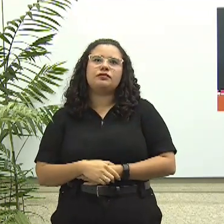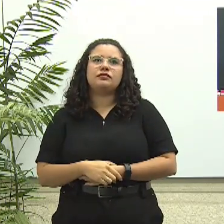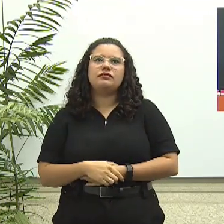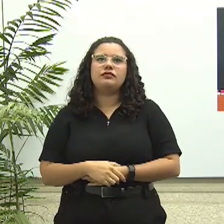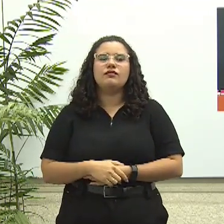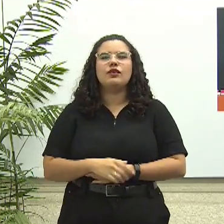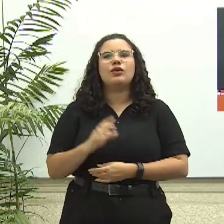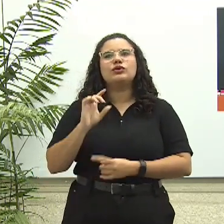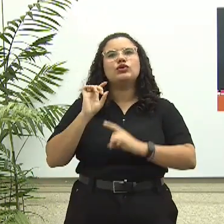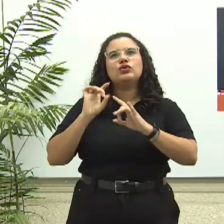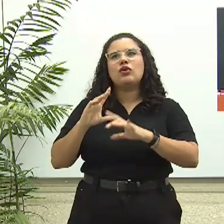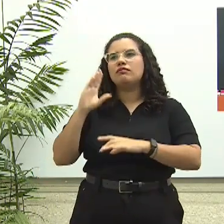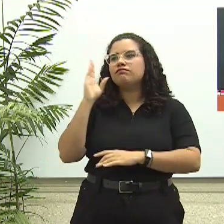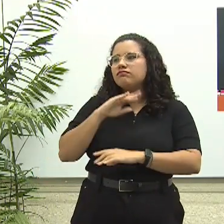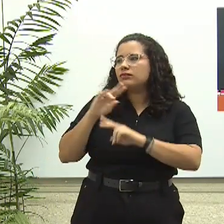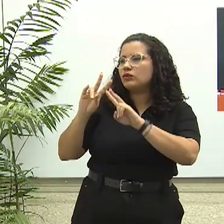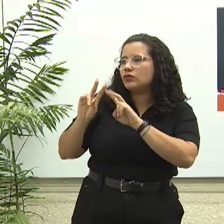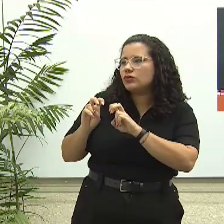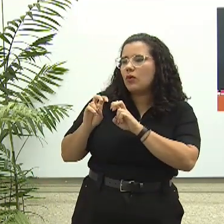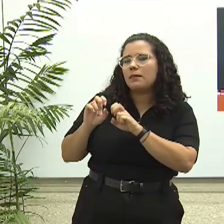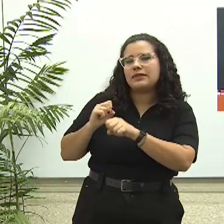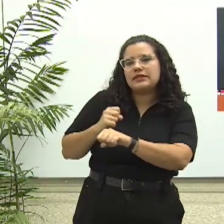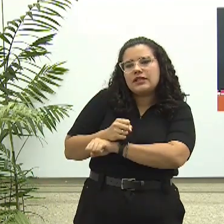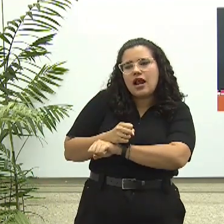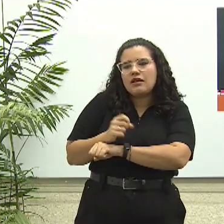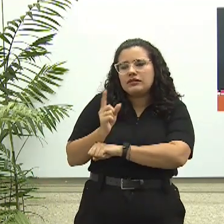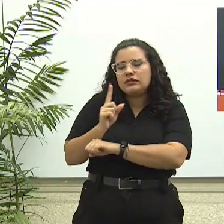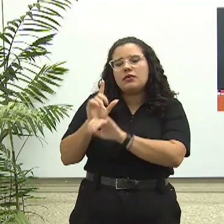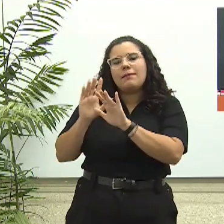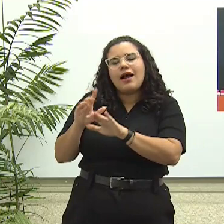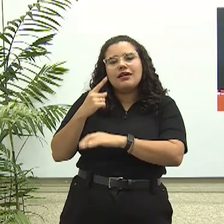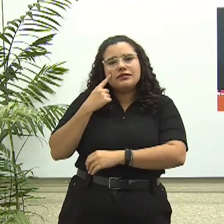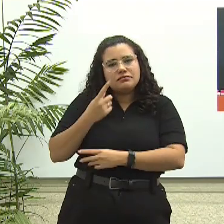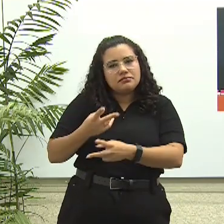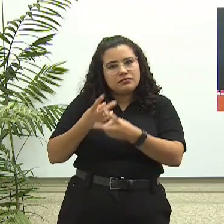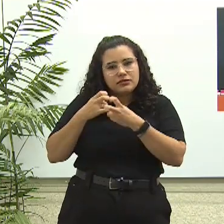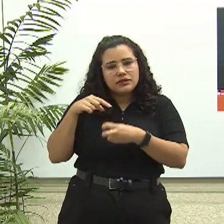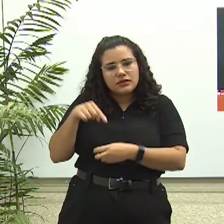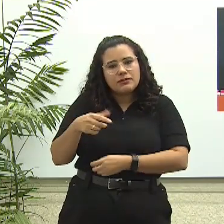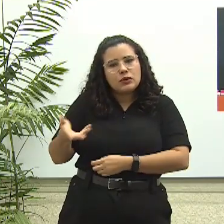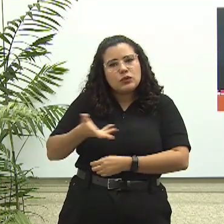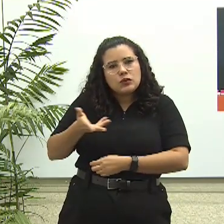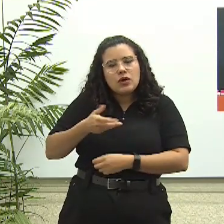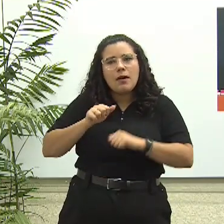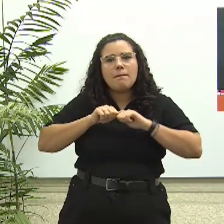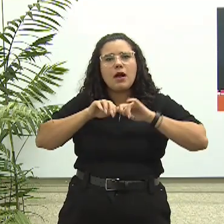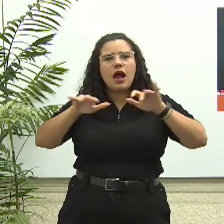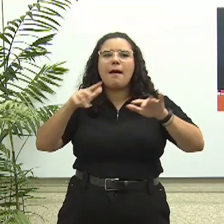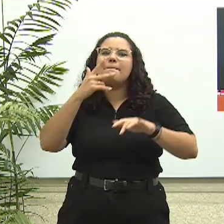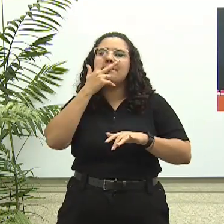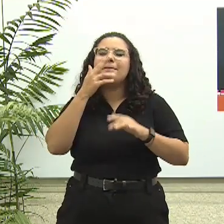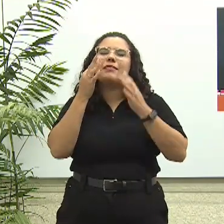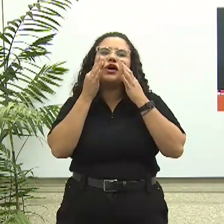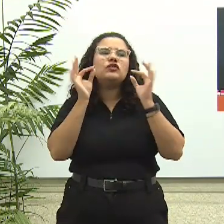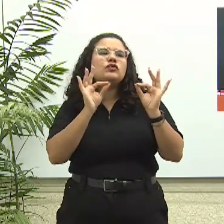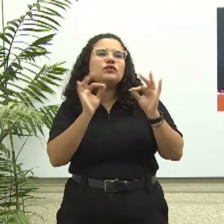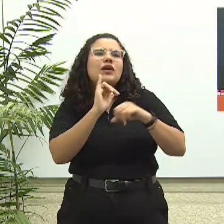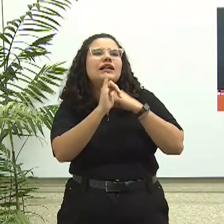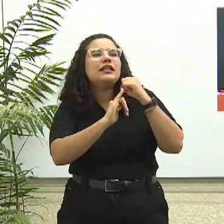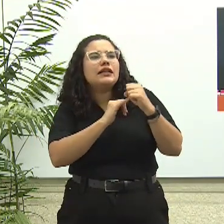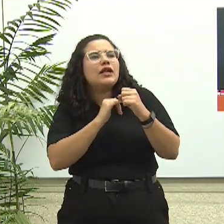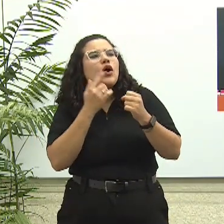escravidão mas a velocidade desse colonialismo agora que ele parece fofo ele parece